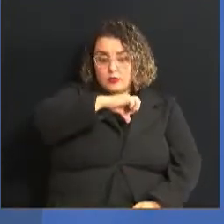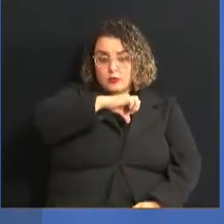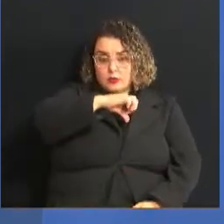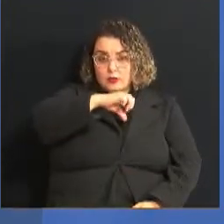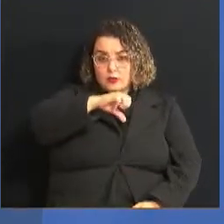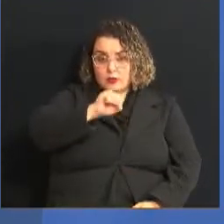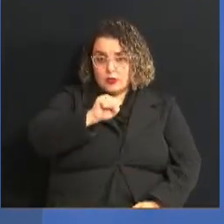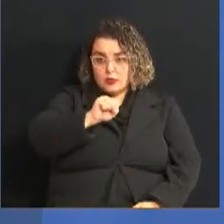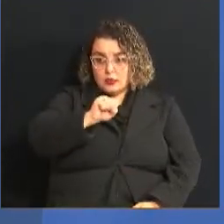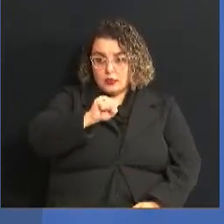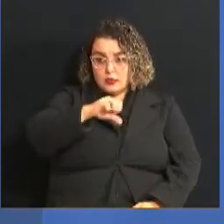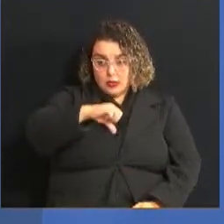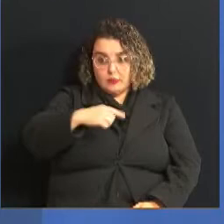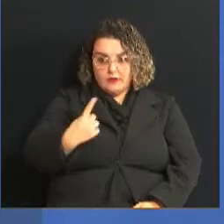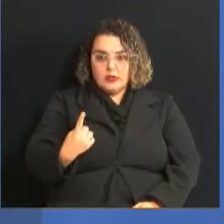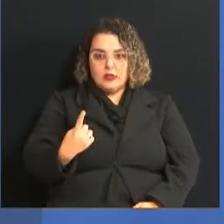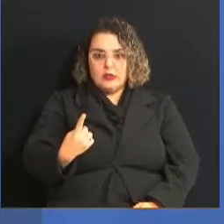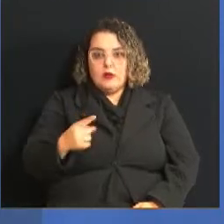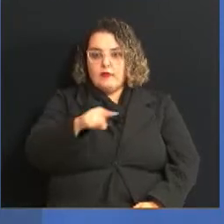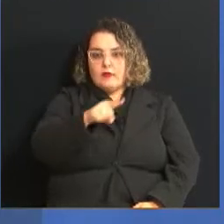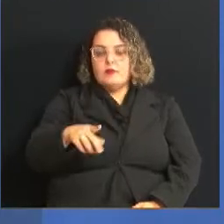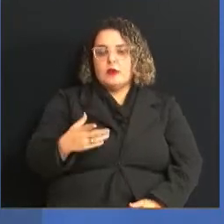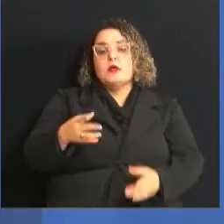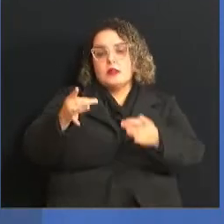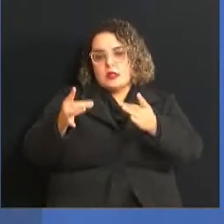1991, como detalha o parlamentar.